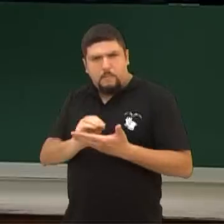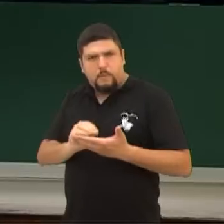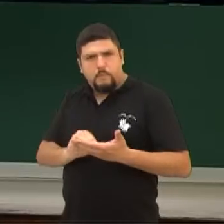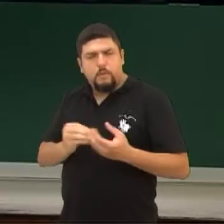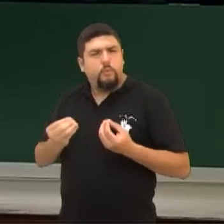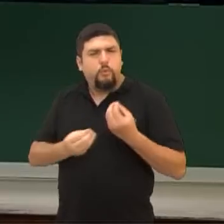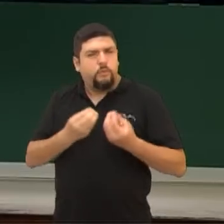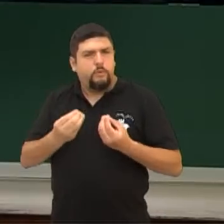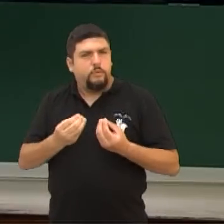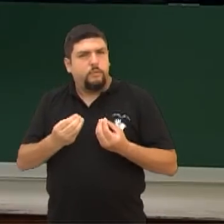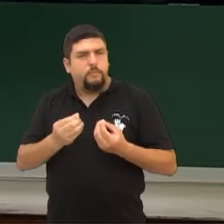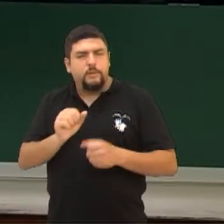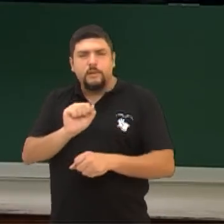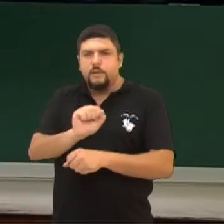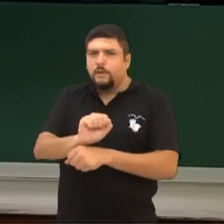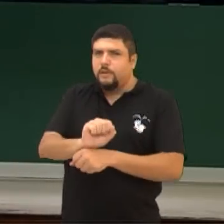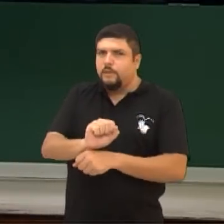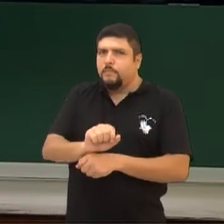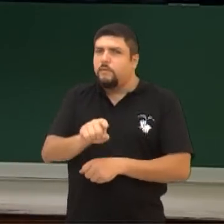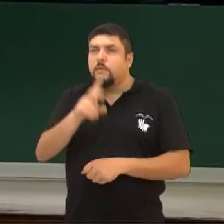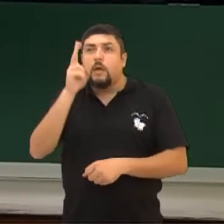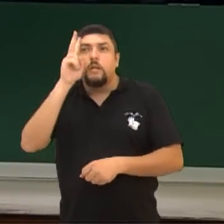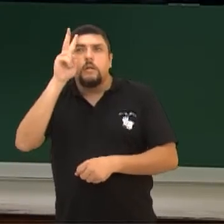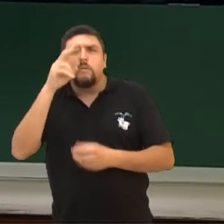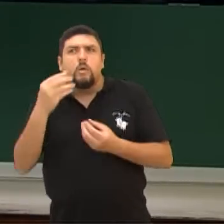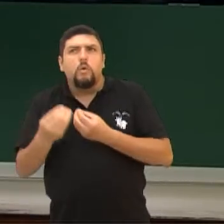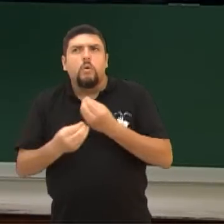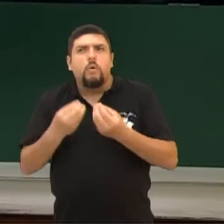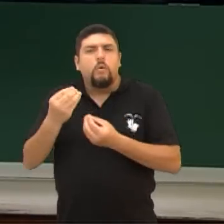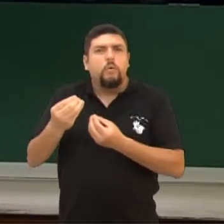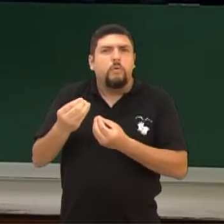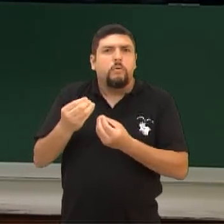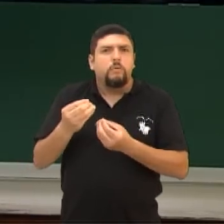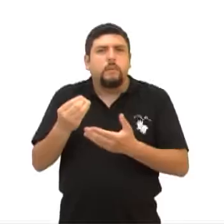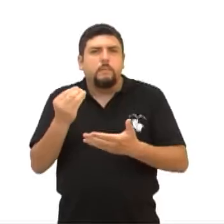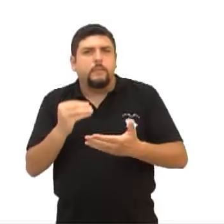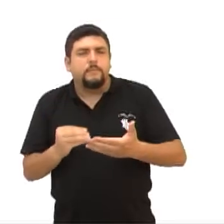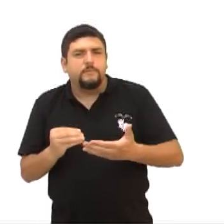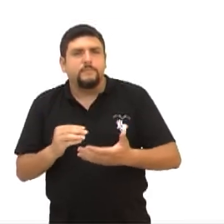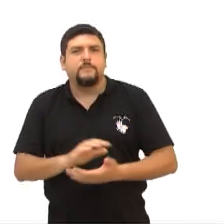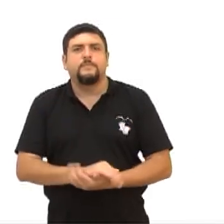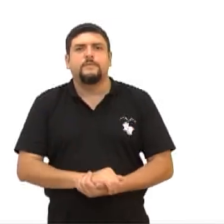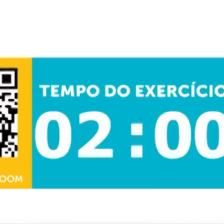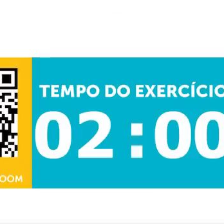já volto para ver se você lembrou de como podemos fazer esse registro.